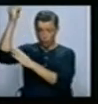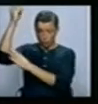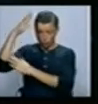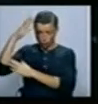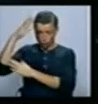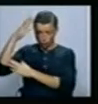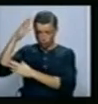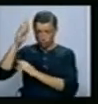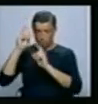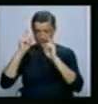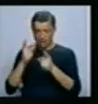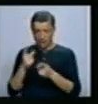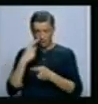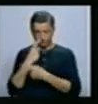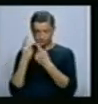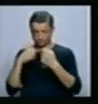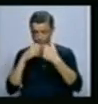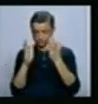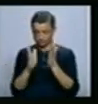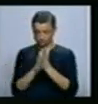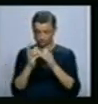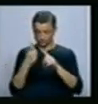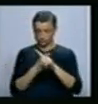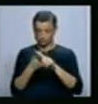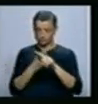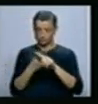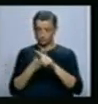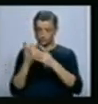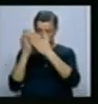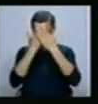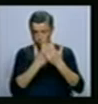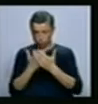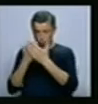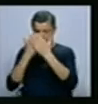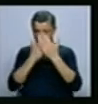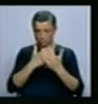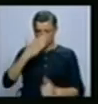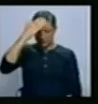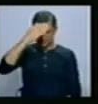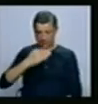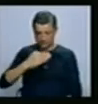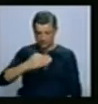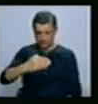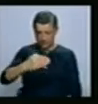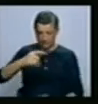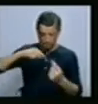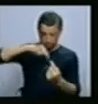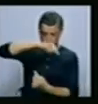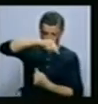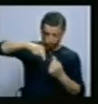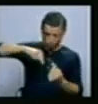e o mais interessante em tudo isto, e é o que diz o estudo desta semana, é que elas rodam